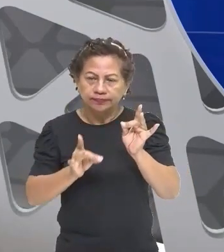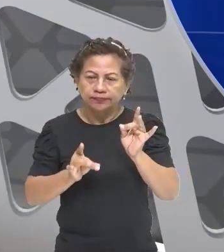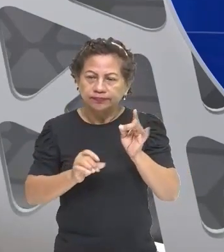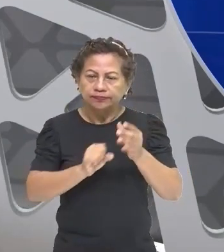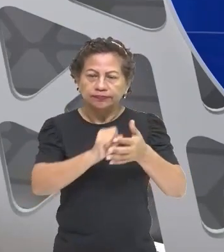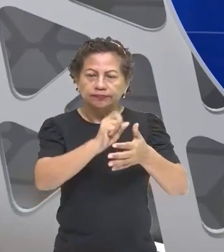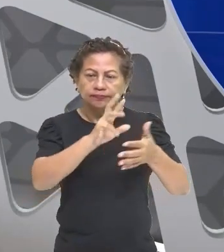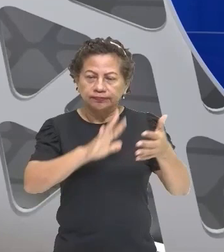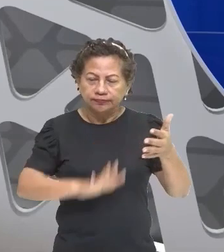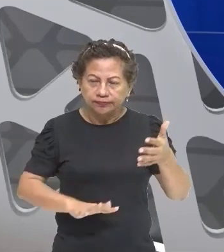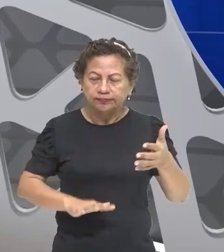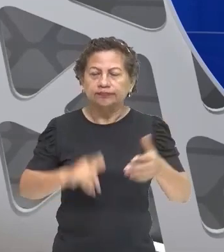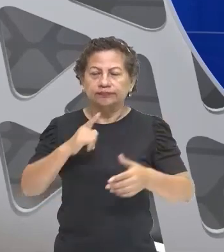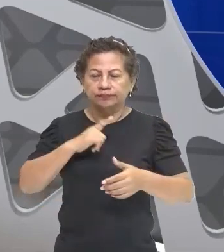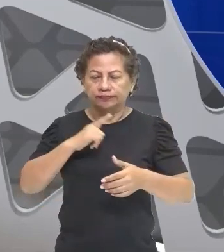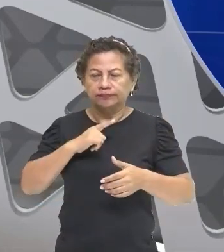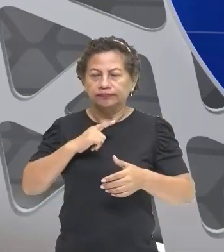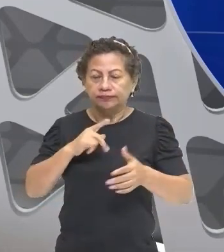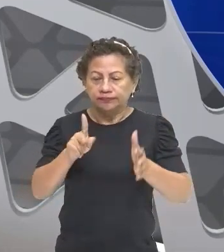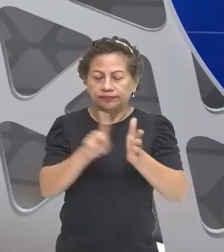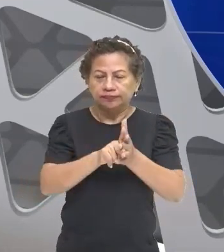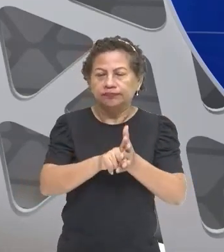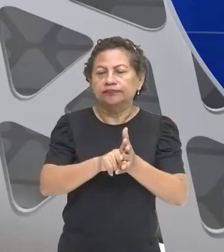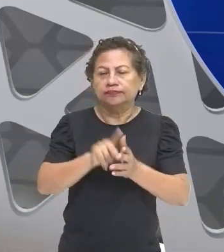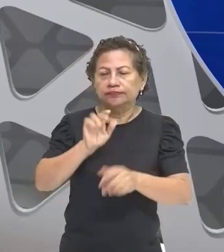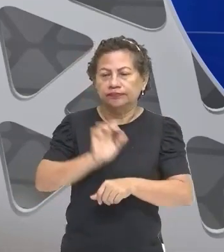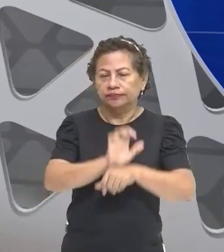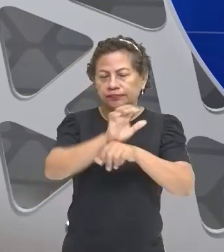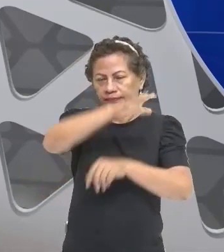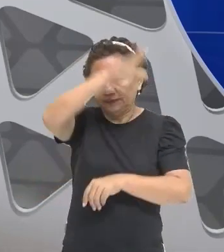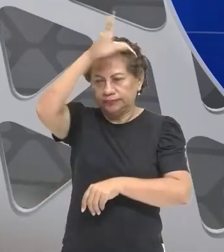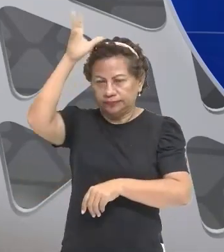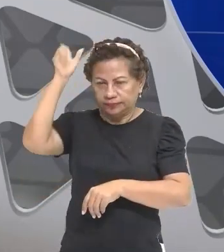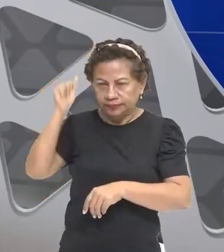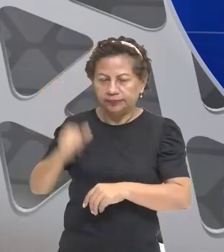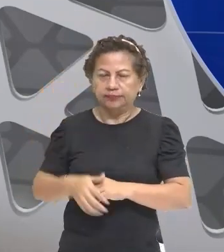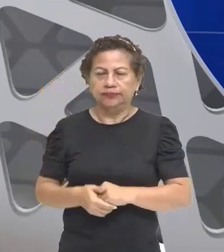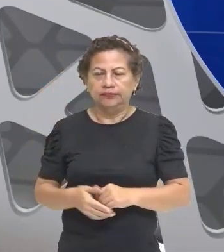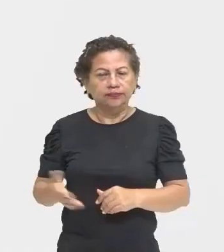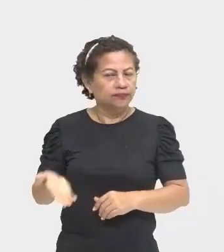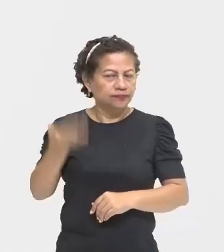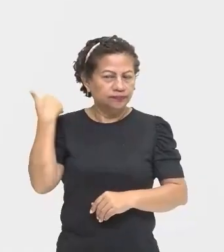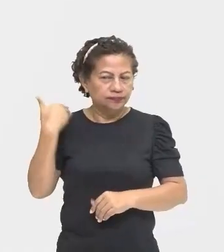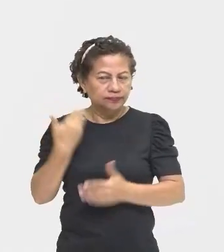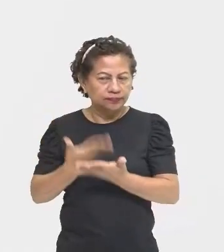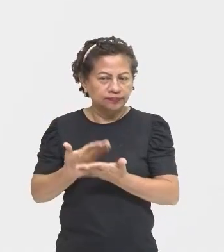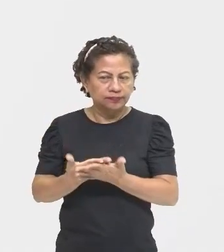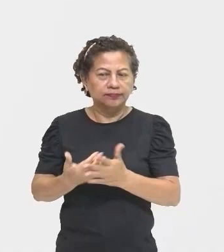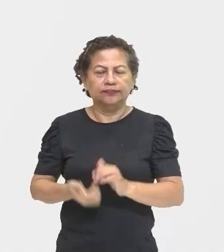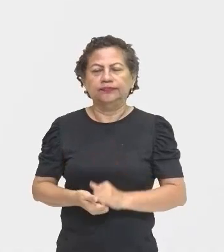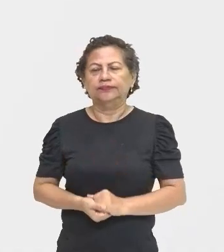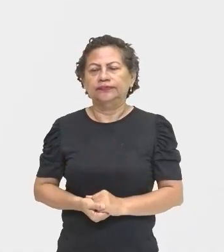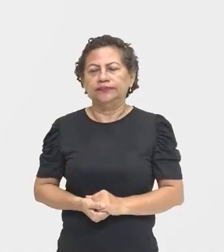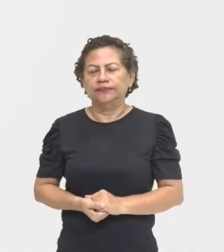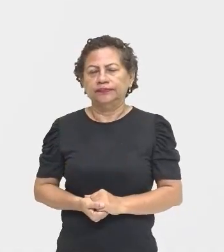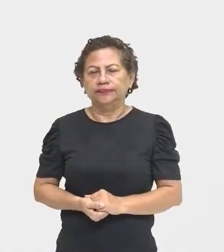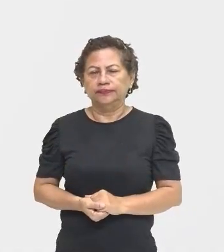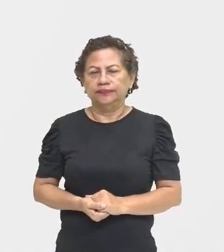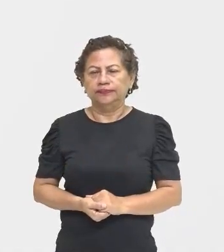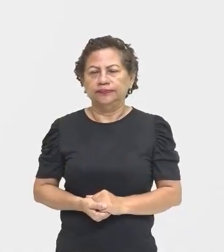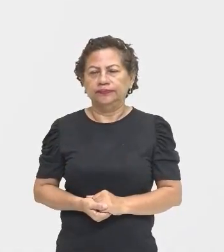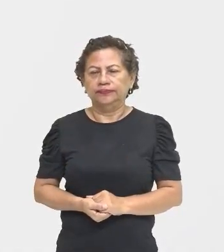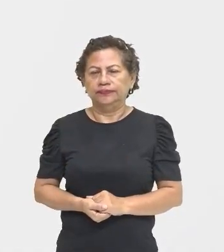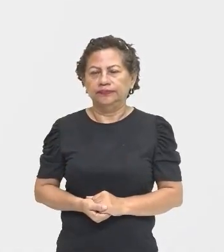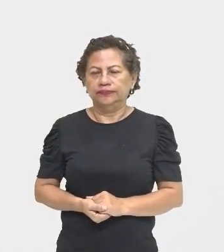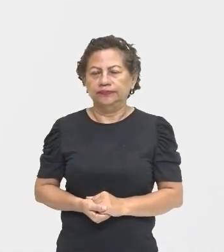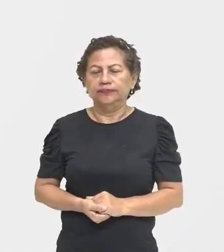atividades econômicas desenvolvidas no nosso estado, no estado do Amazonas. Vamos começar a aula? Olha só, e eu começo